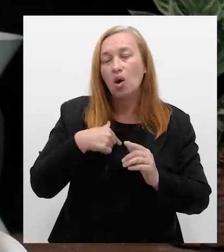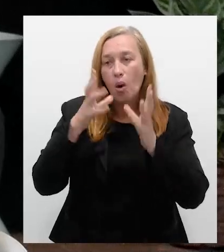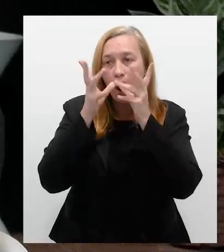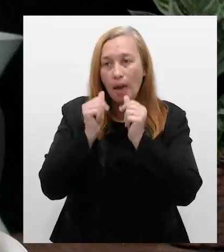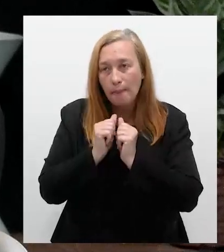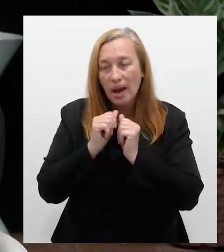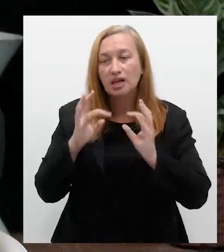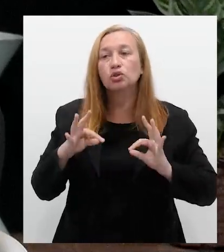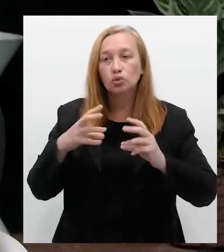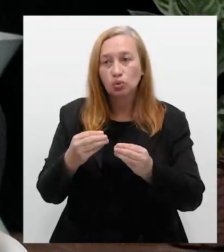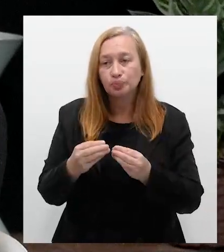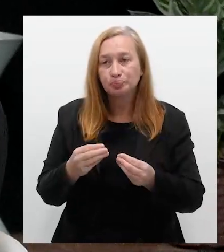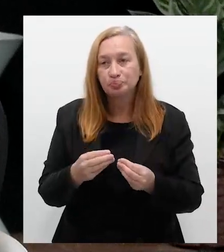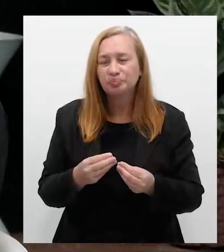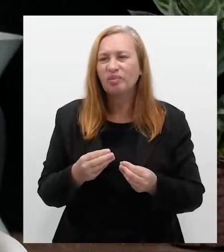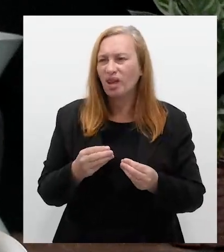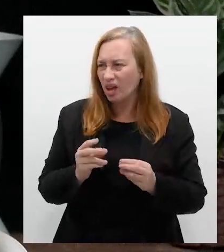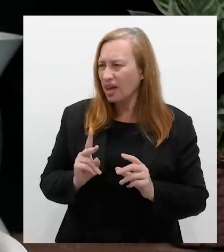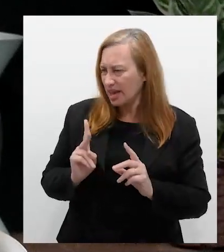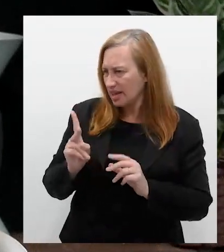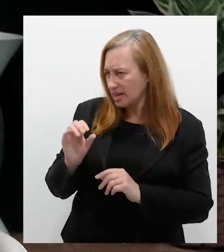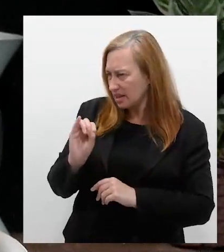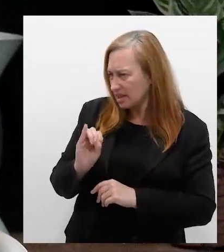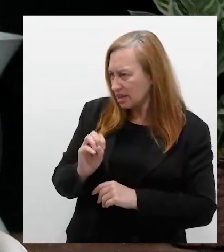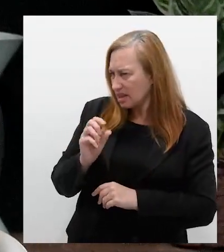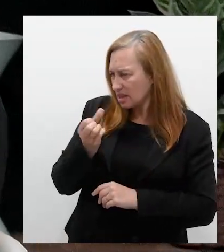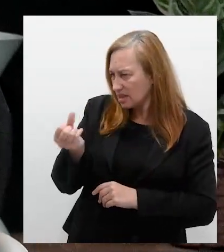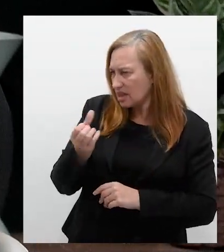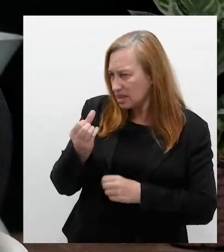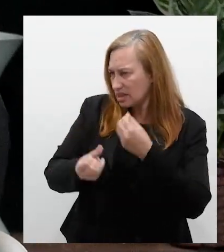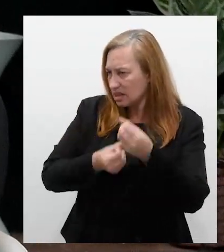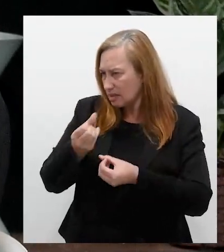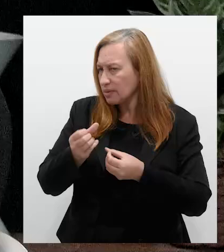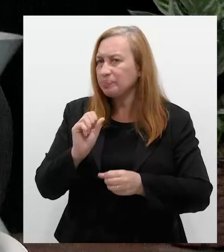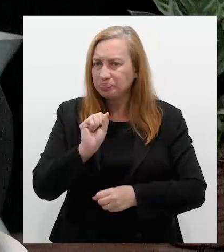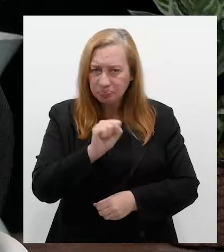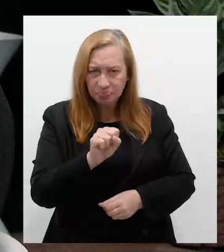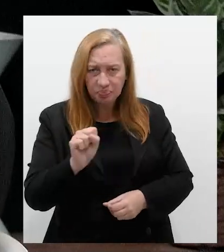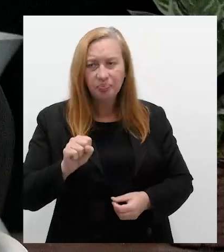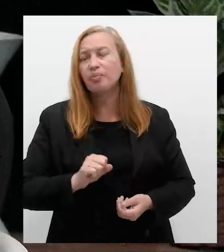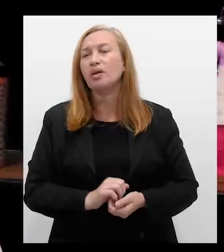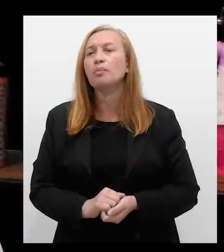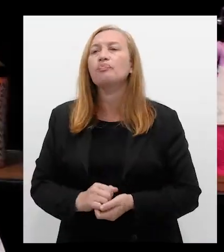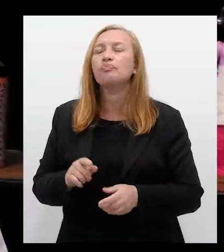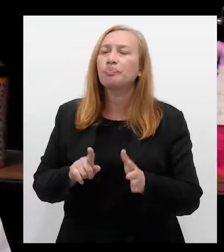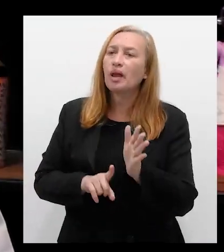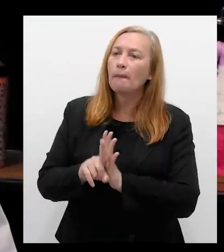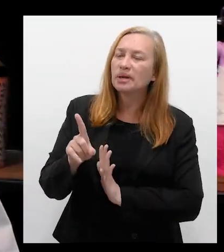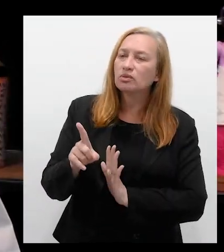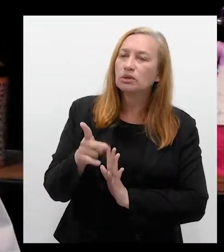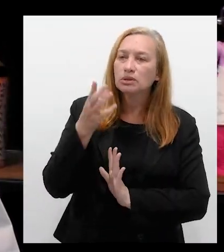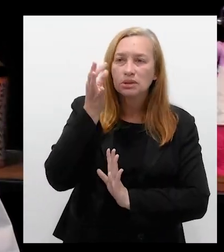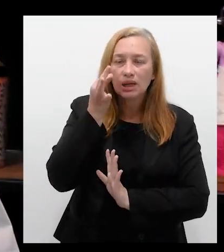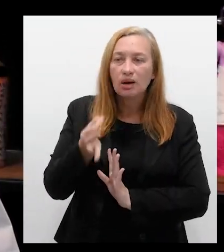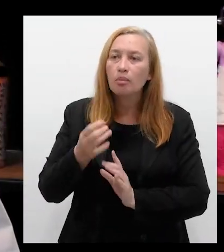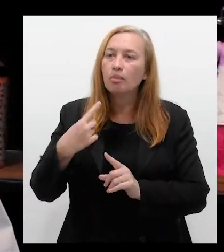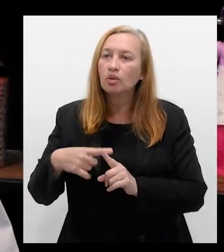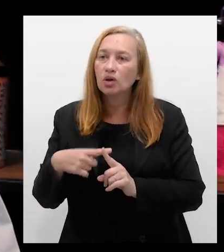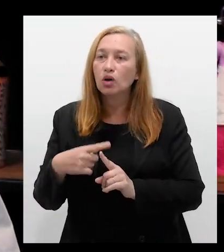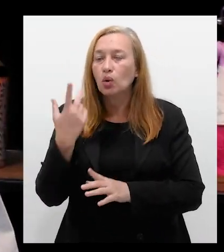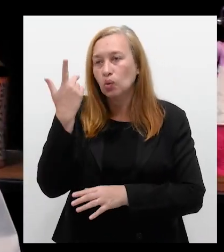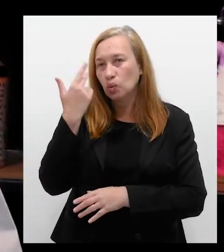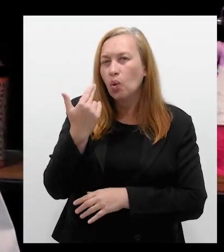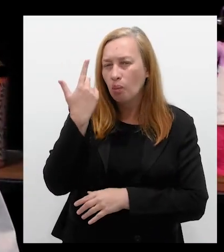de tártaro, aquela coisa toda, e é por aí? São 6 em 6 meses? Exatamente. Também é uma pergunta interessante, porque